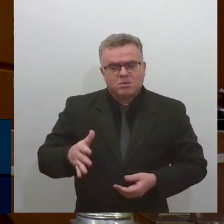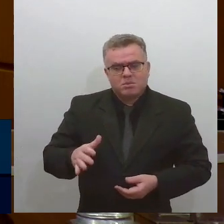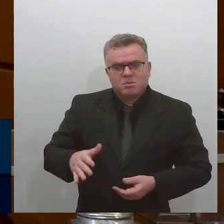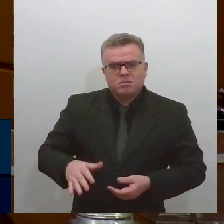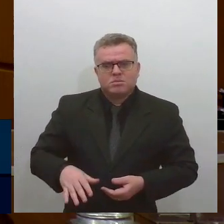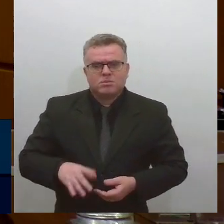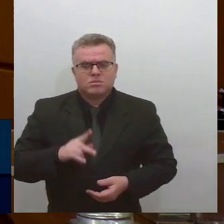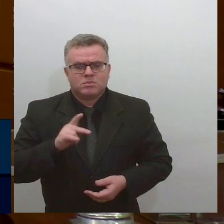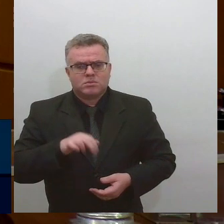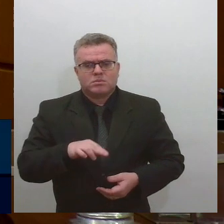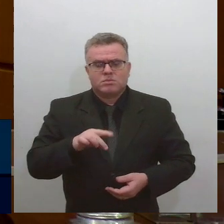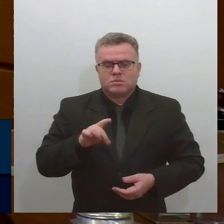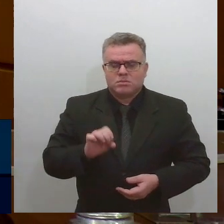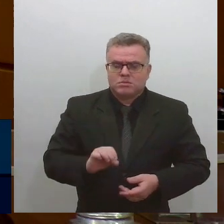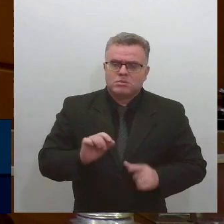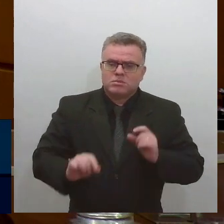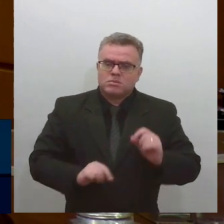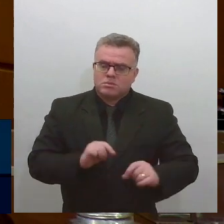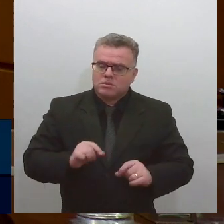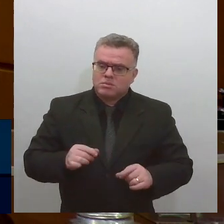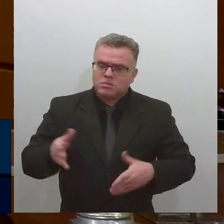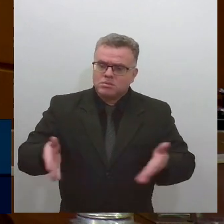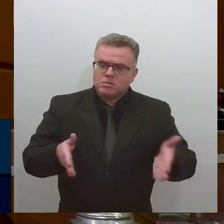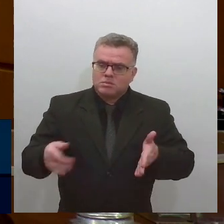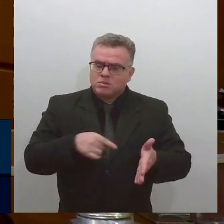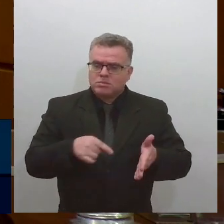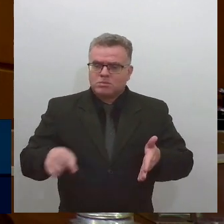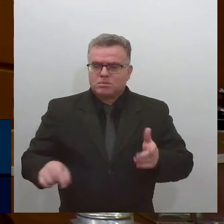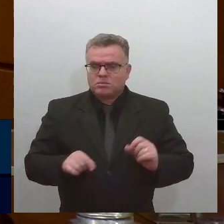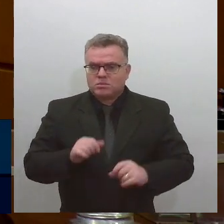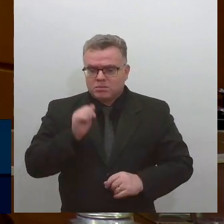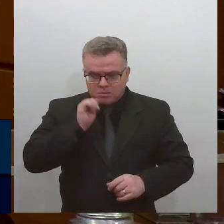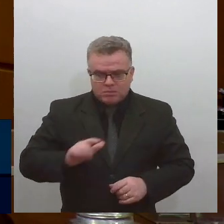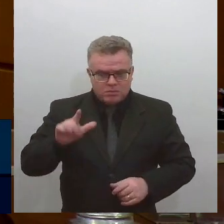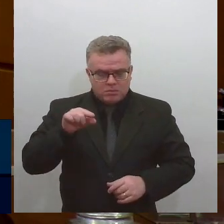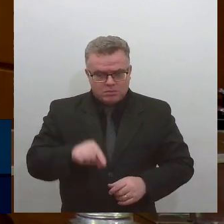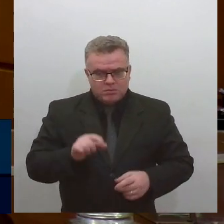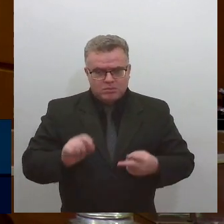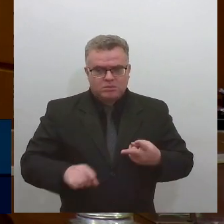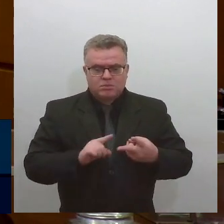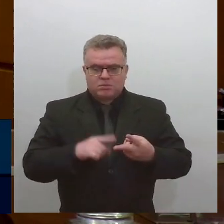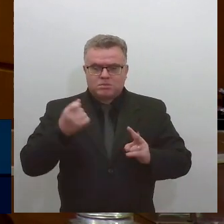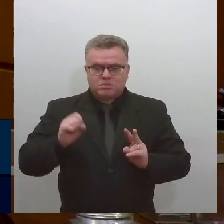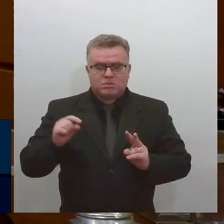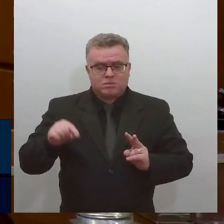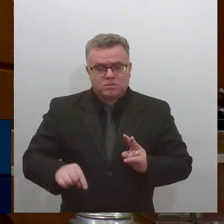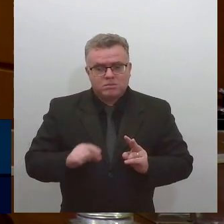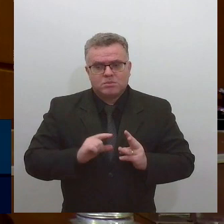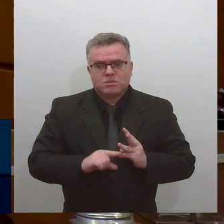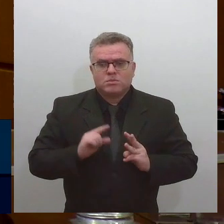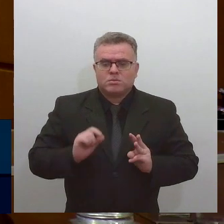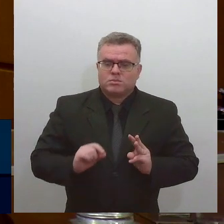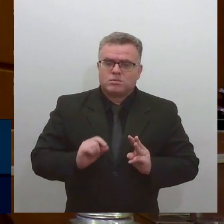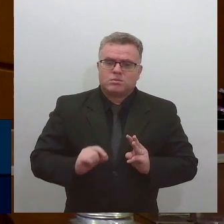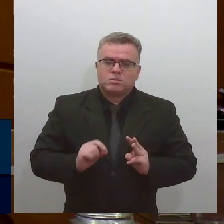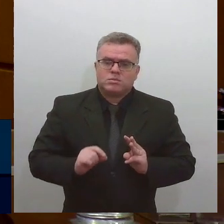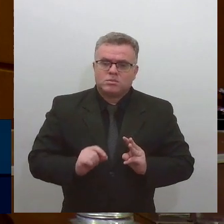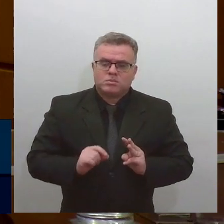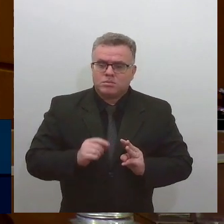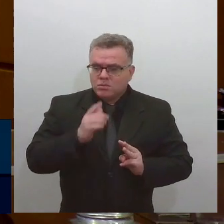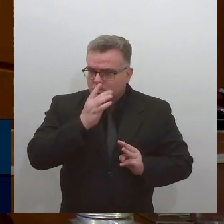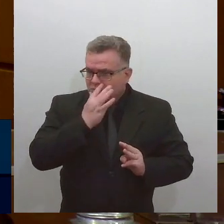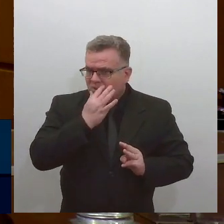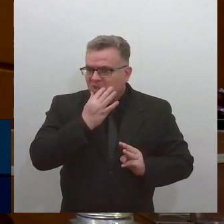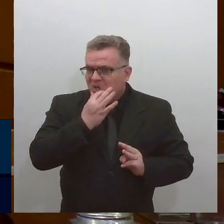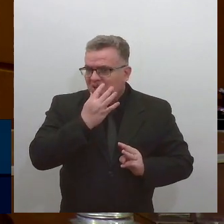Estados de Alagoas com Sergipe que é uma obra que foi contratada no final do ano passado foi